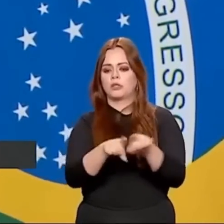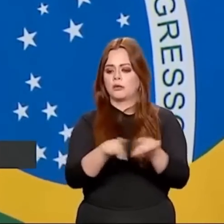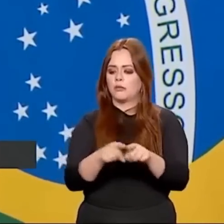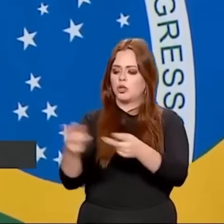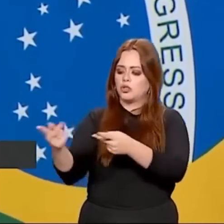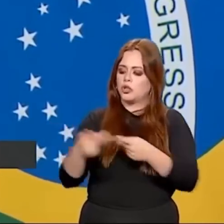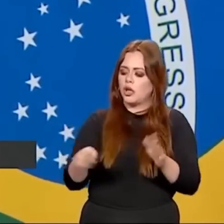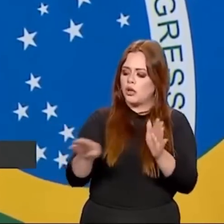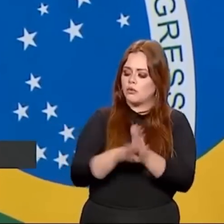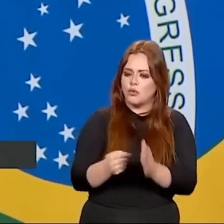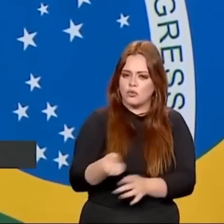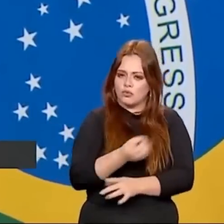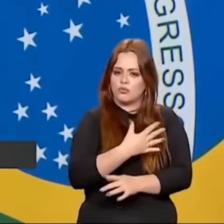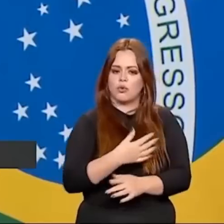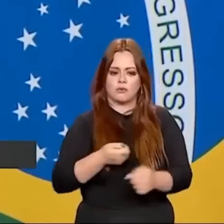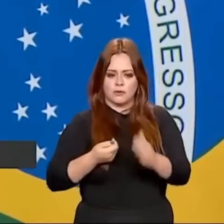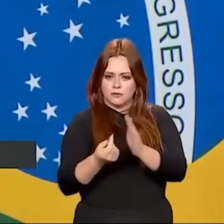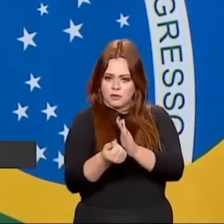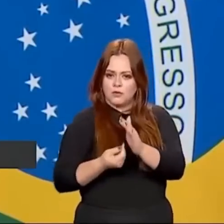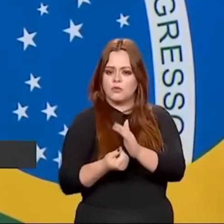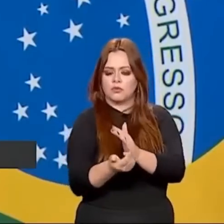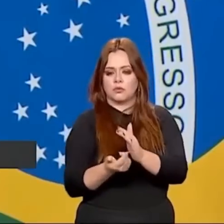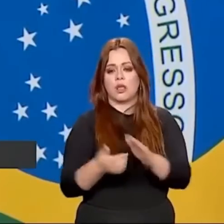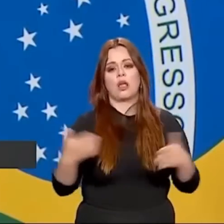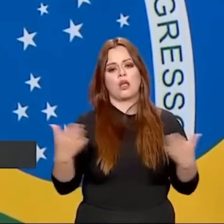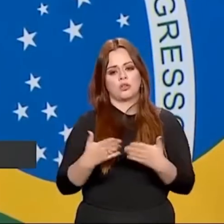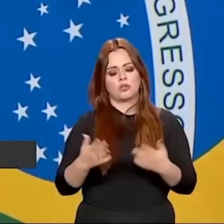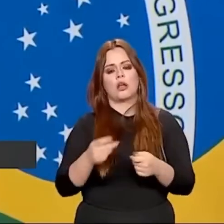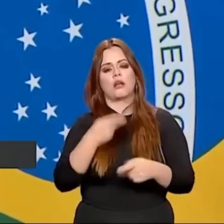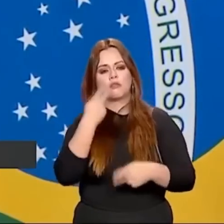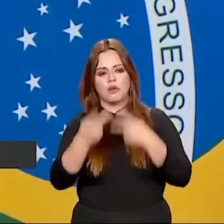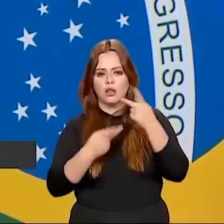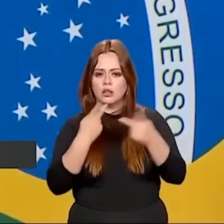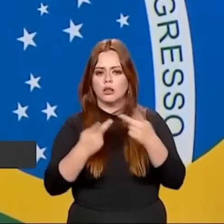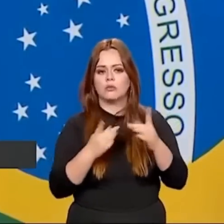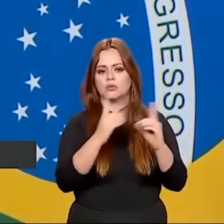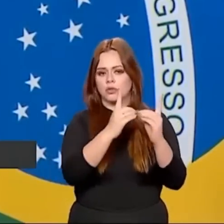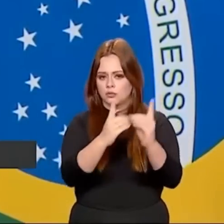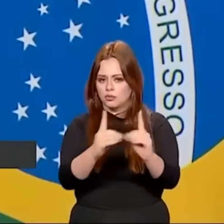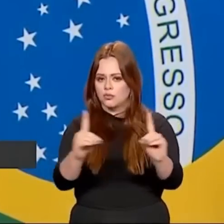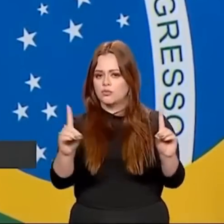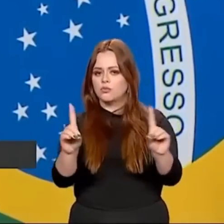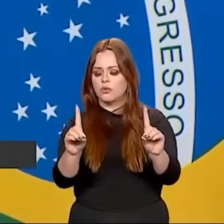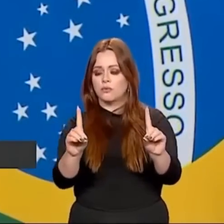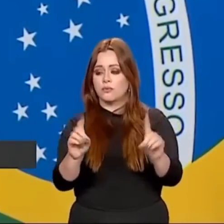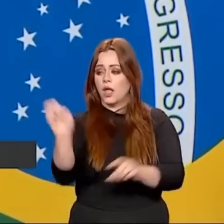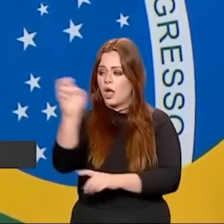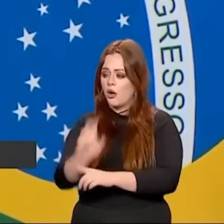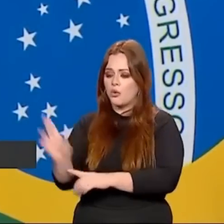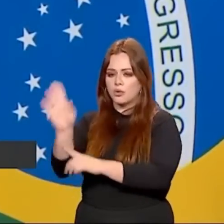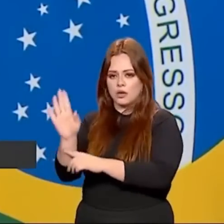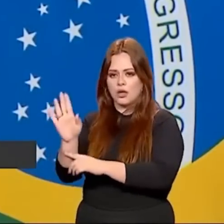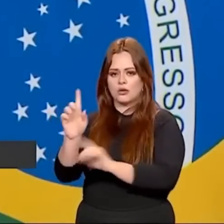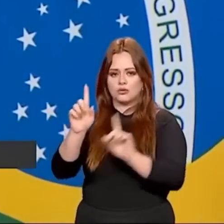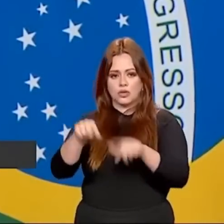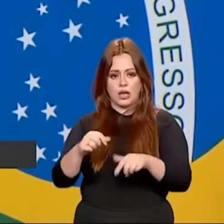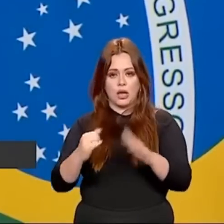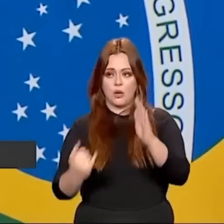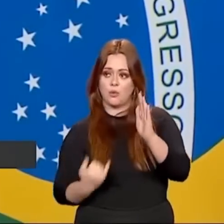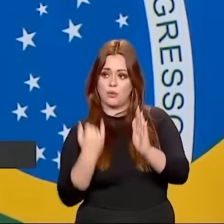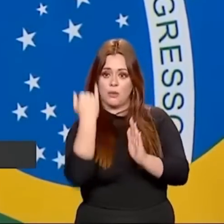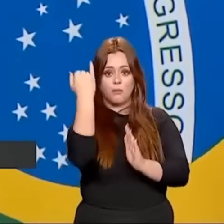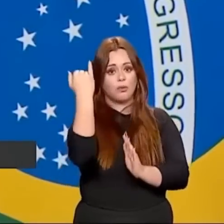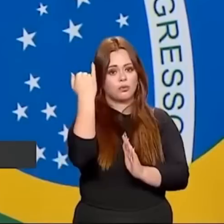novos investimentos. Já debatemos isso em nossa conversa bilateral. A União Europeia já é o principal investidor